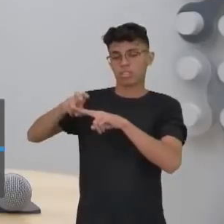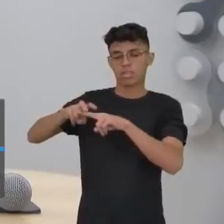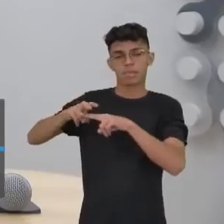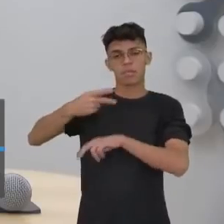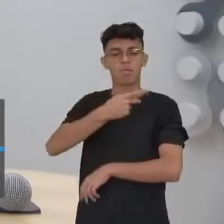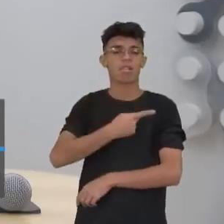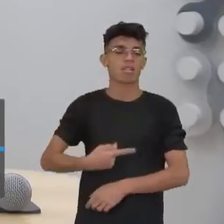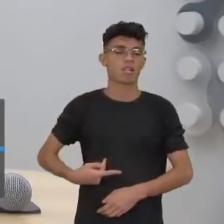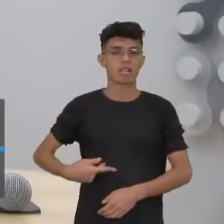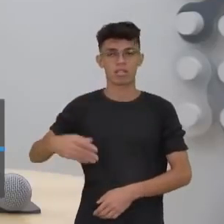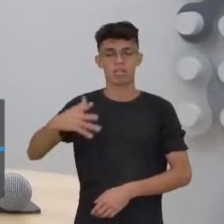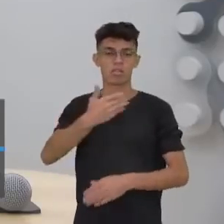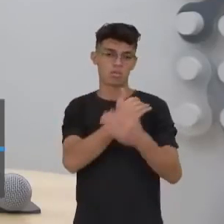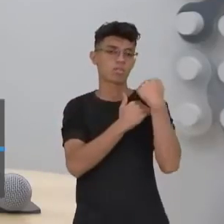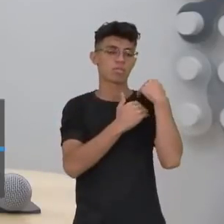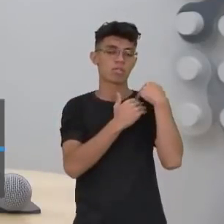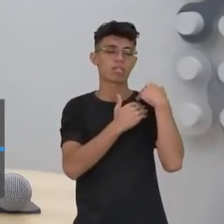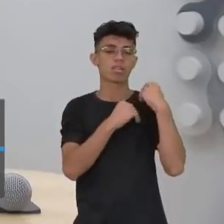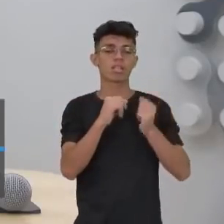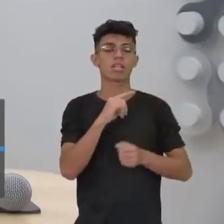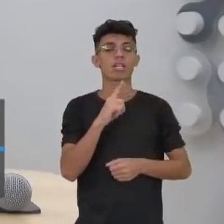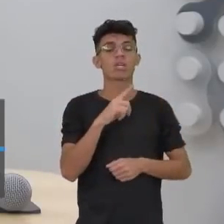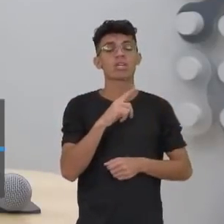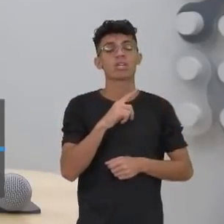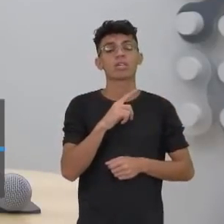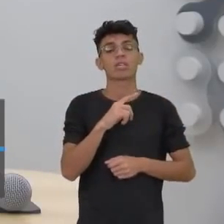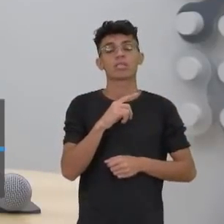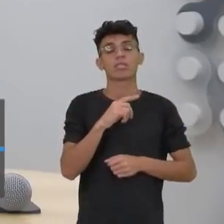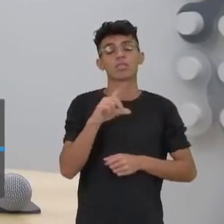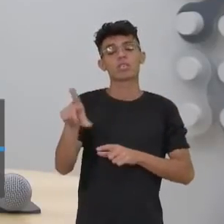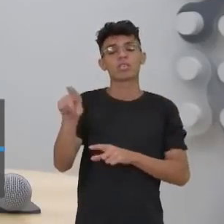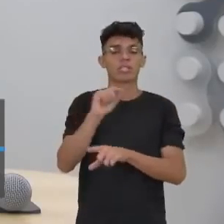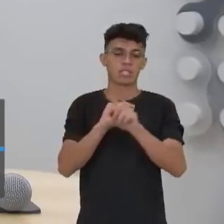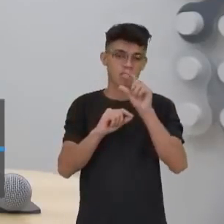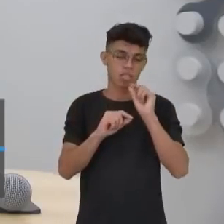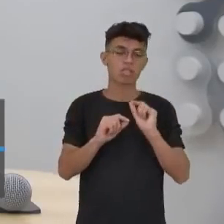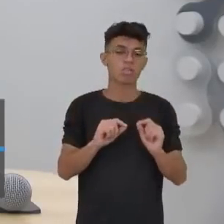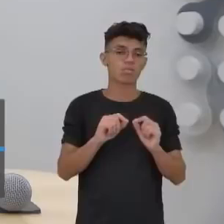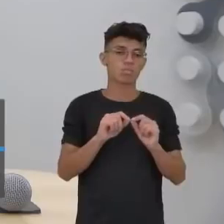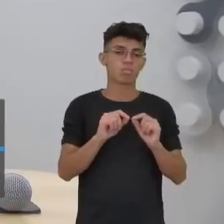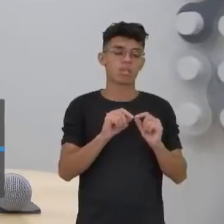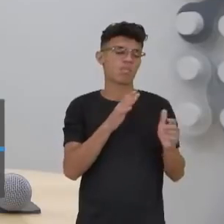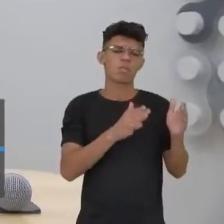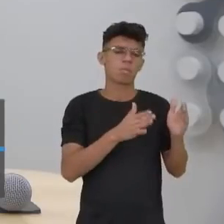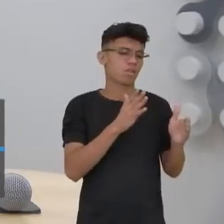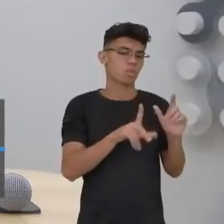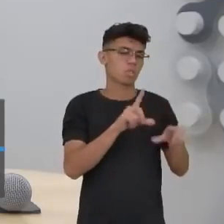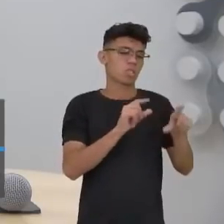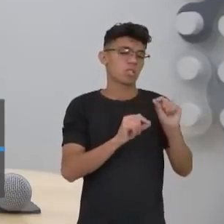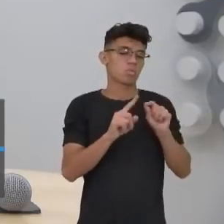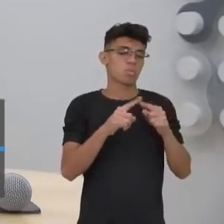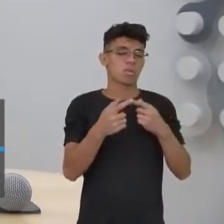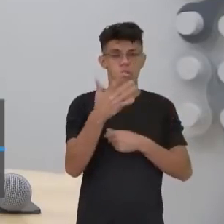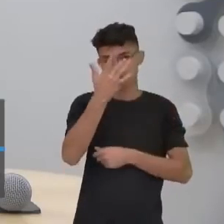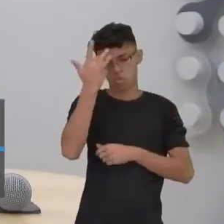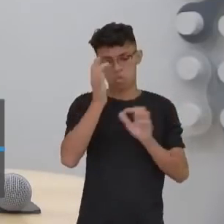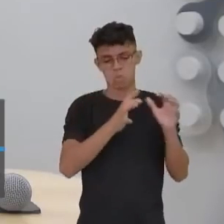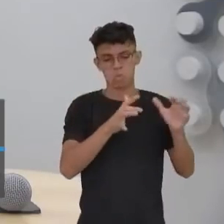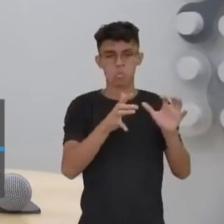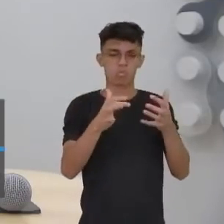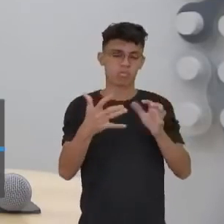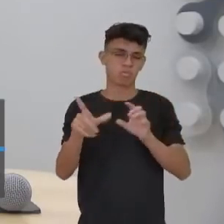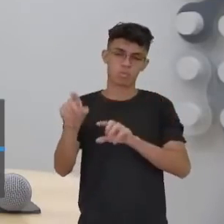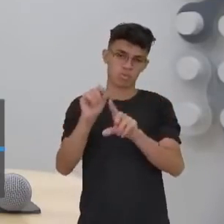presidente fora de um processo eleitoral, aí apoiado, como eu já pontuei, por diversos